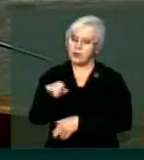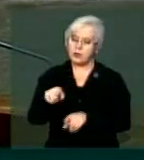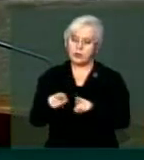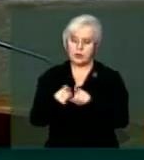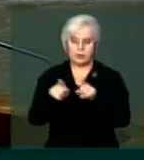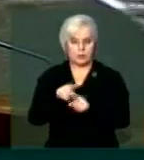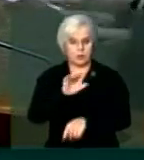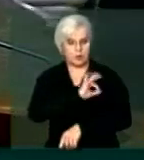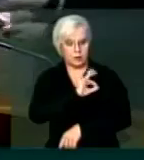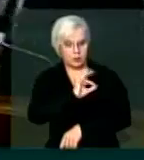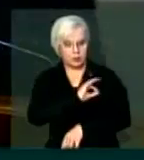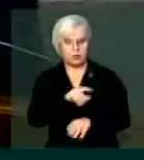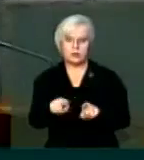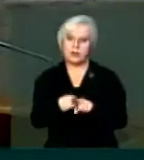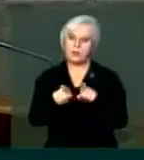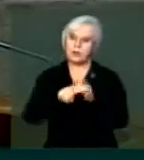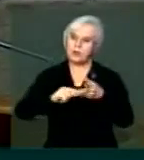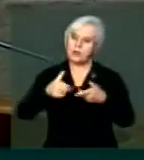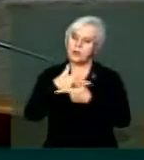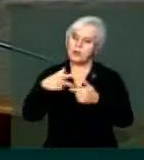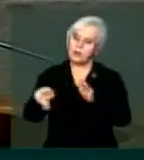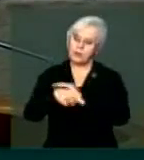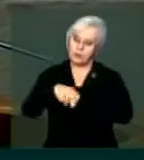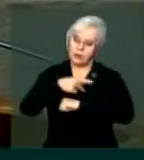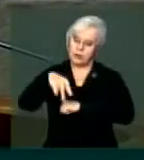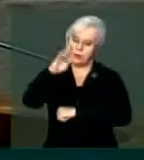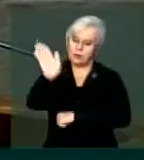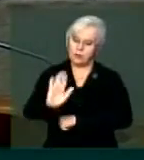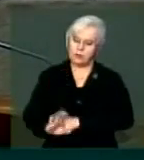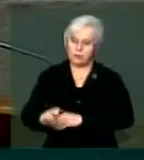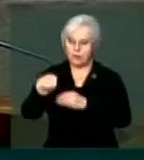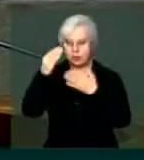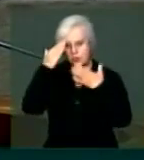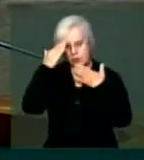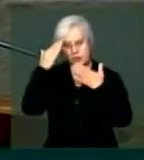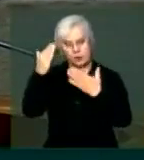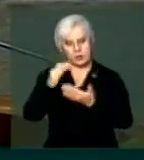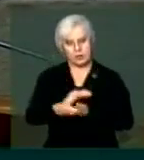inclusive com a desmilitarização das polícias no nosso país. Muito obrigado, senhor presidente.